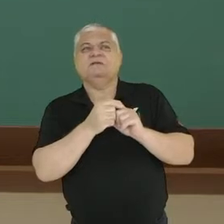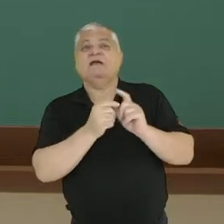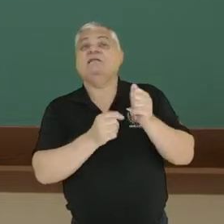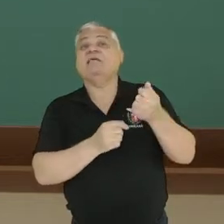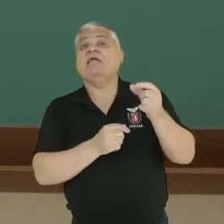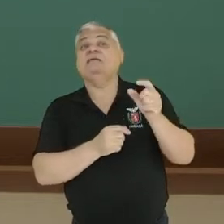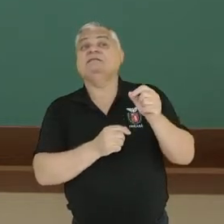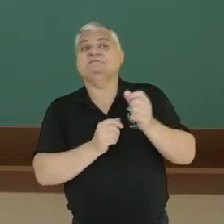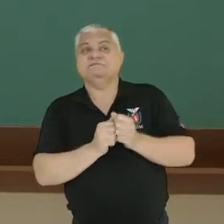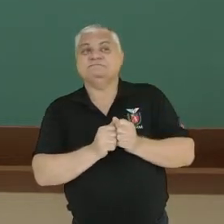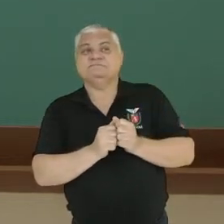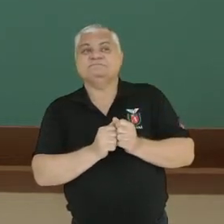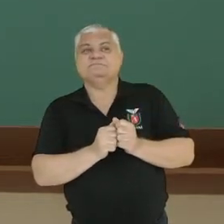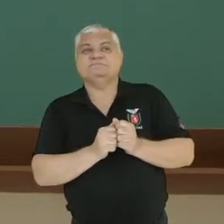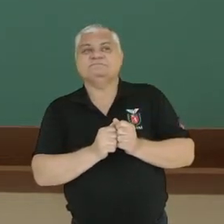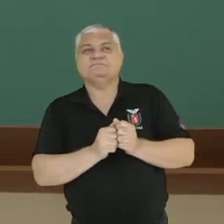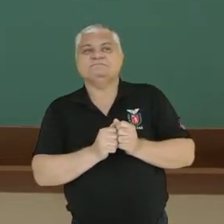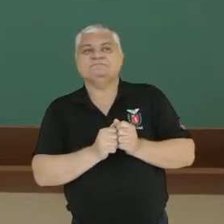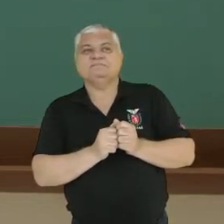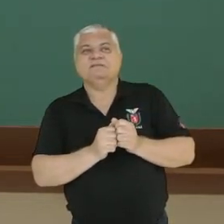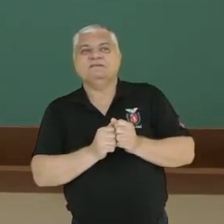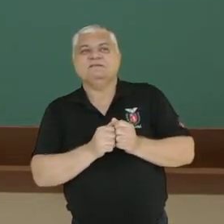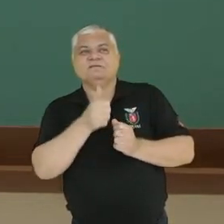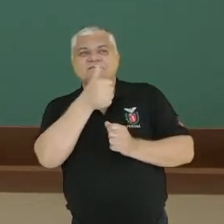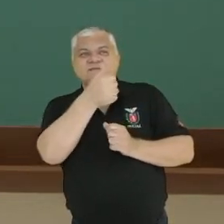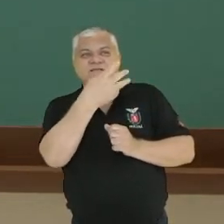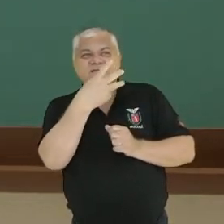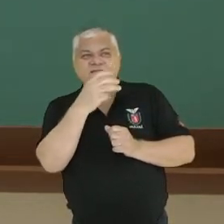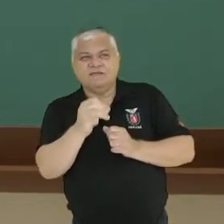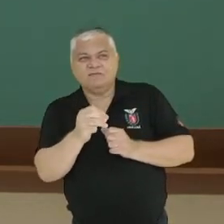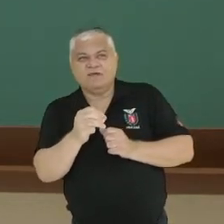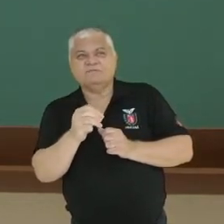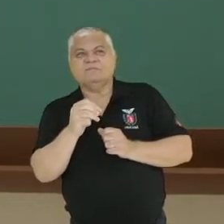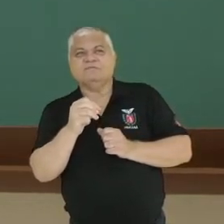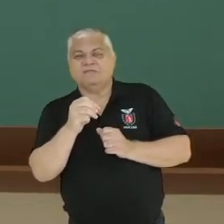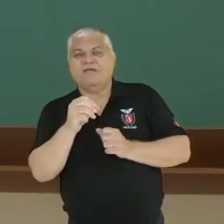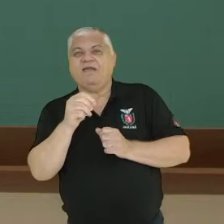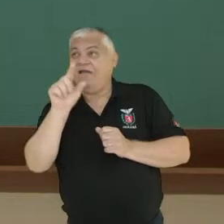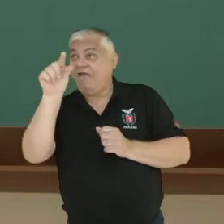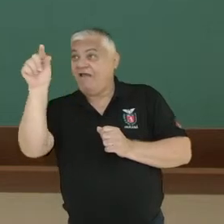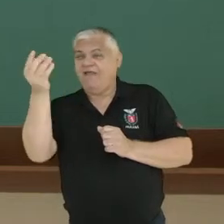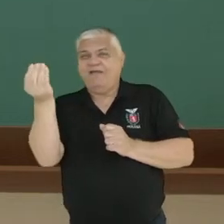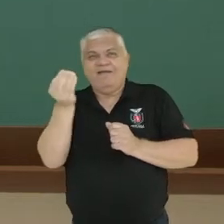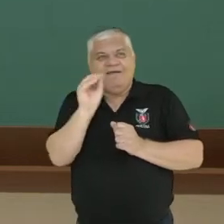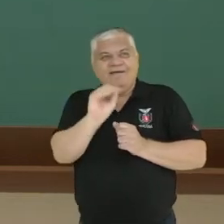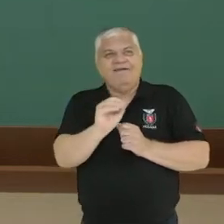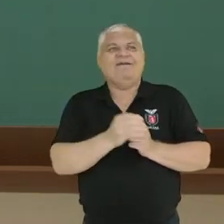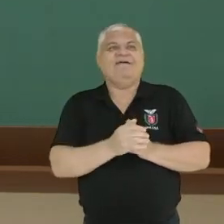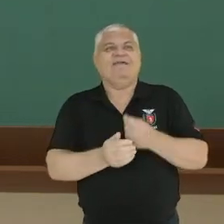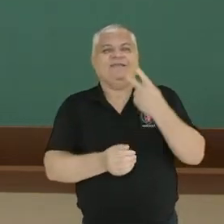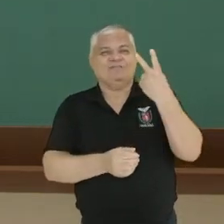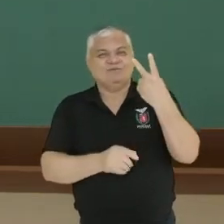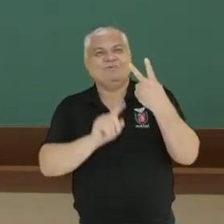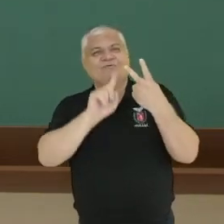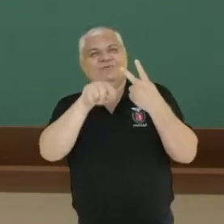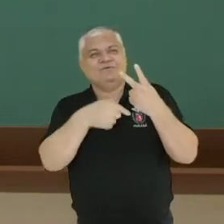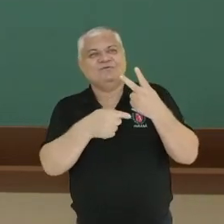base 10? Então, aqui eu conheço o logaritmando. Então, 134 está aqui, o valor do logaritmo